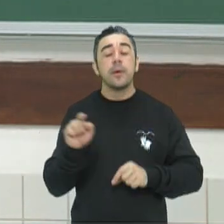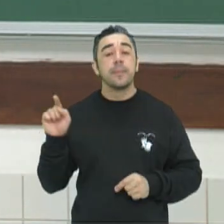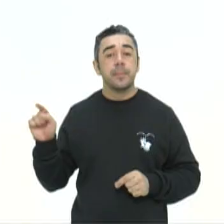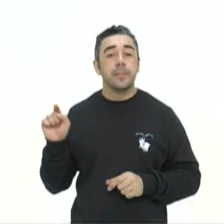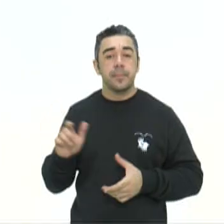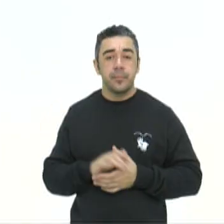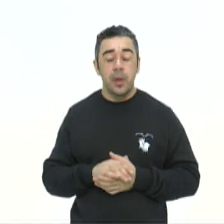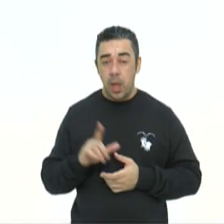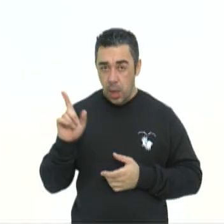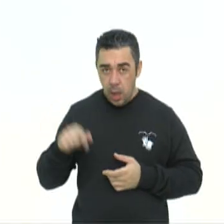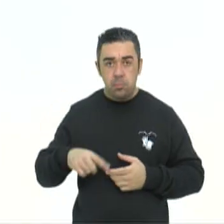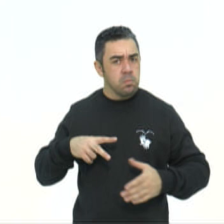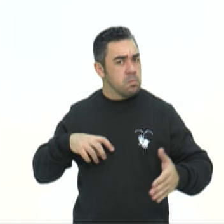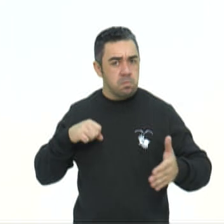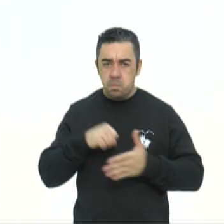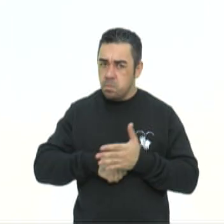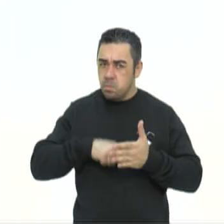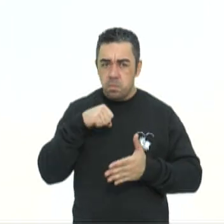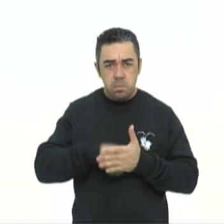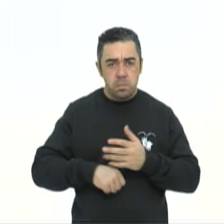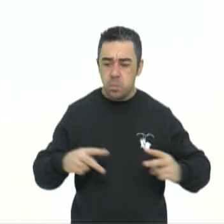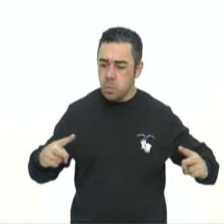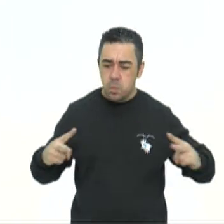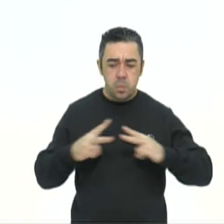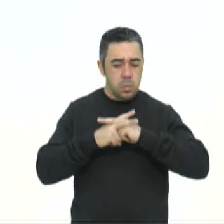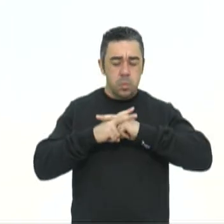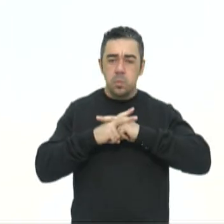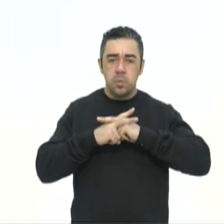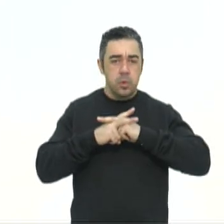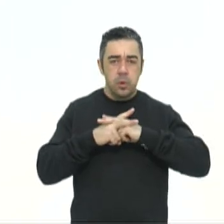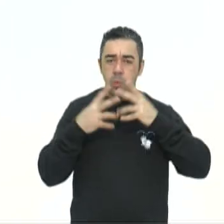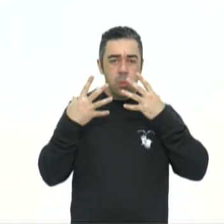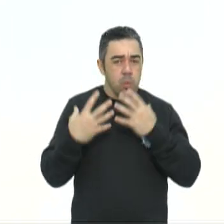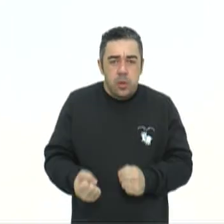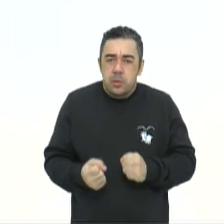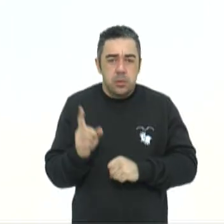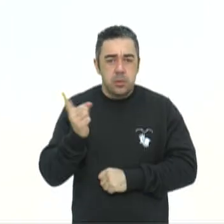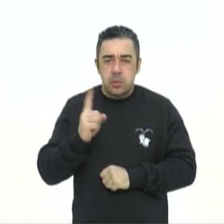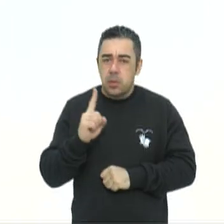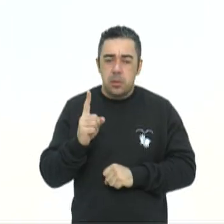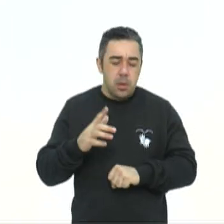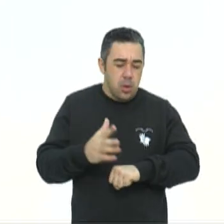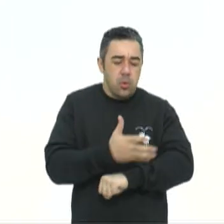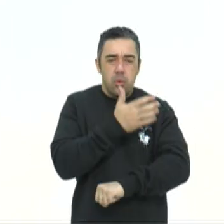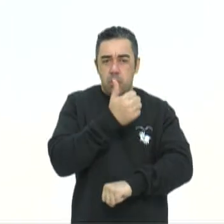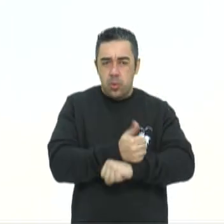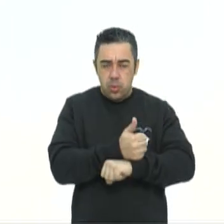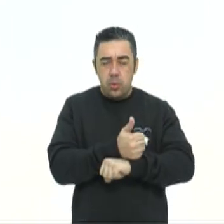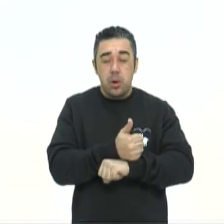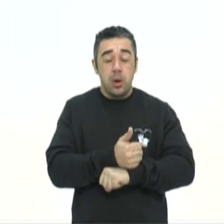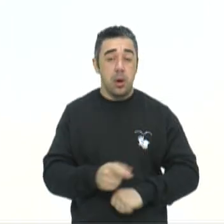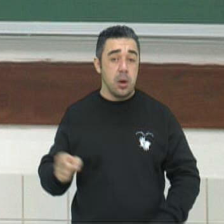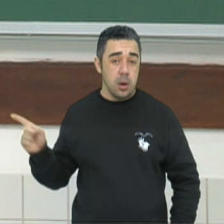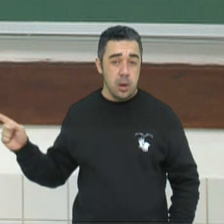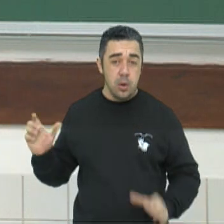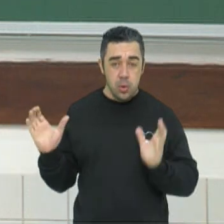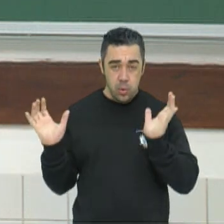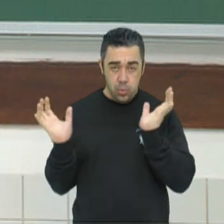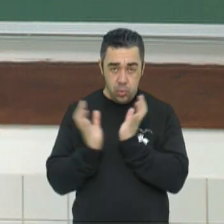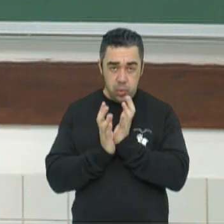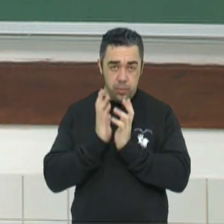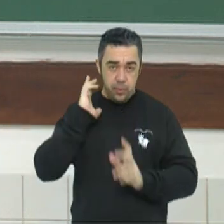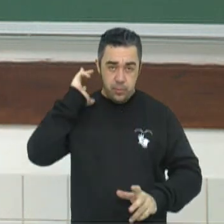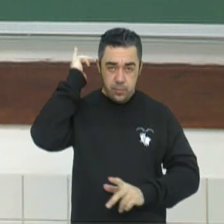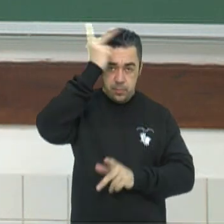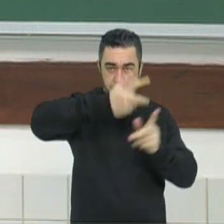Eles lutaram, né, contra a dominação dos conquistadores dos homens brancos. Então, eu mencionei que os